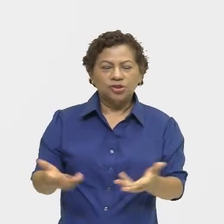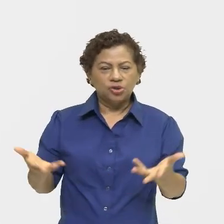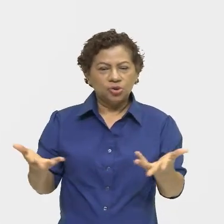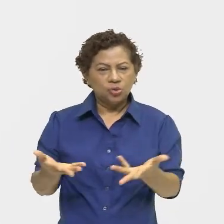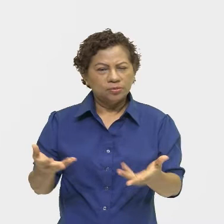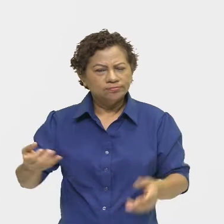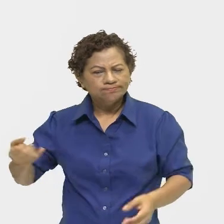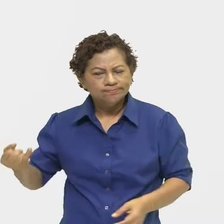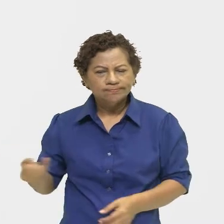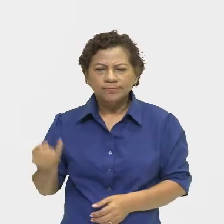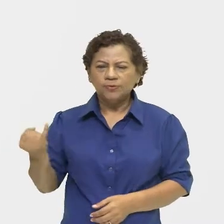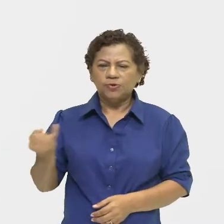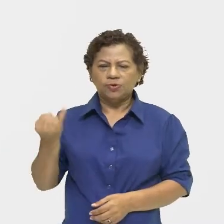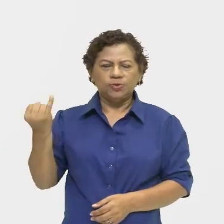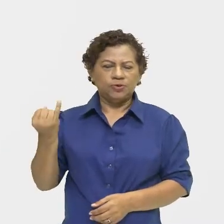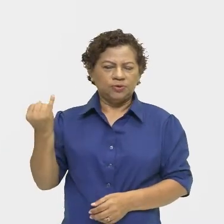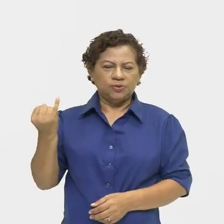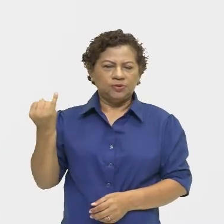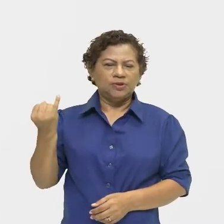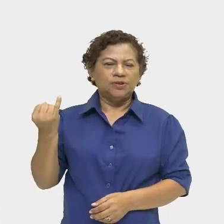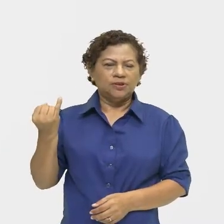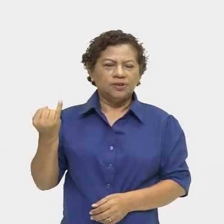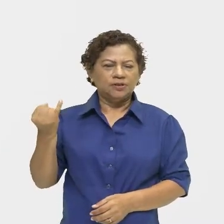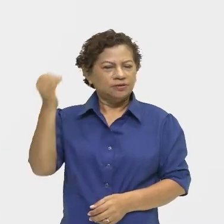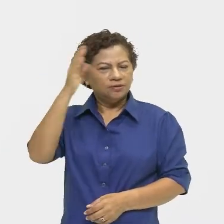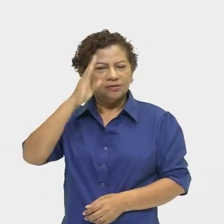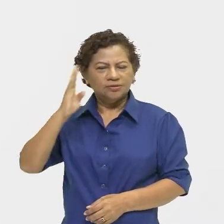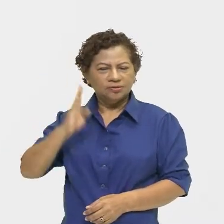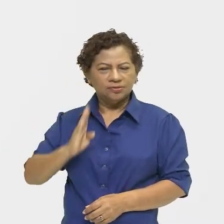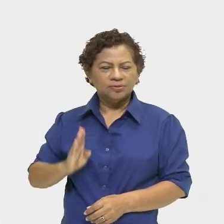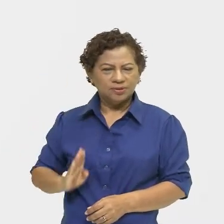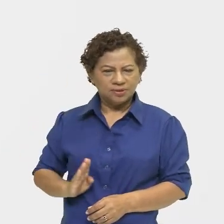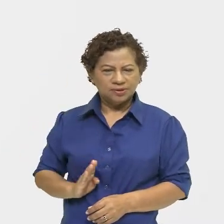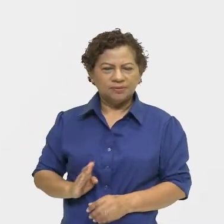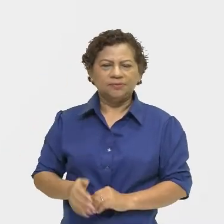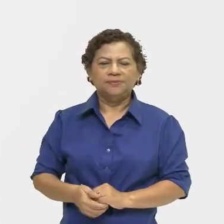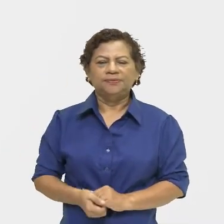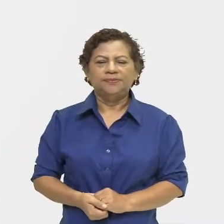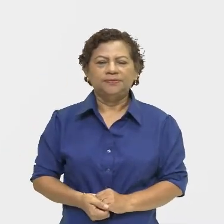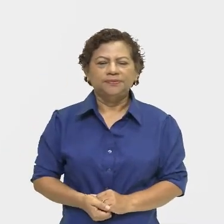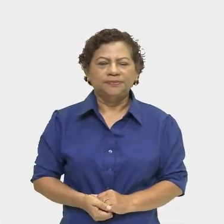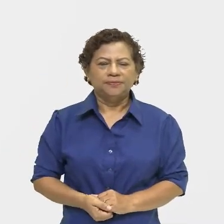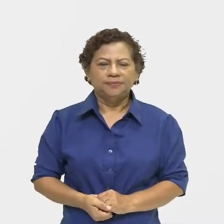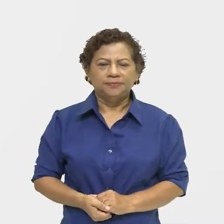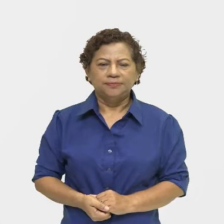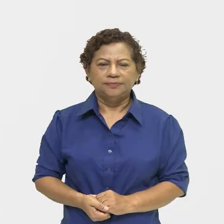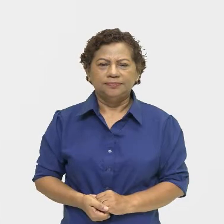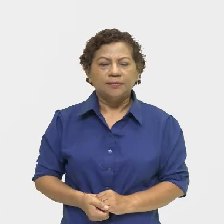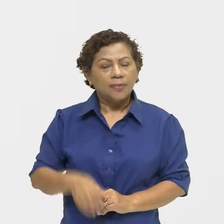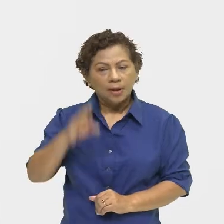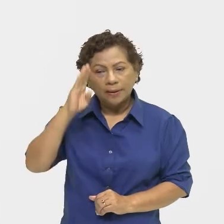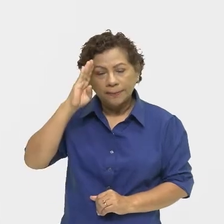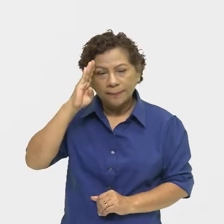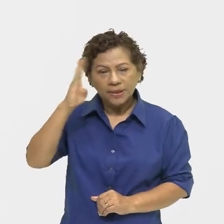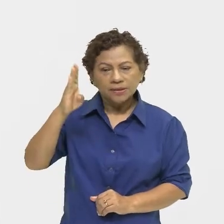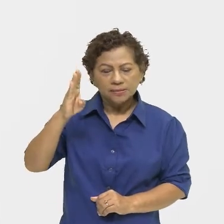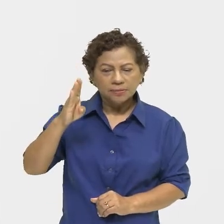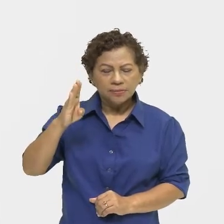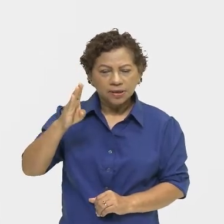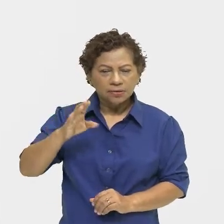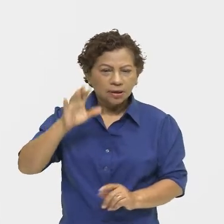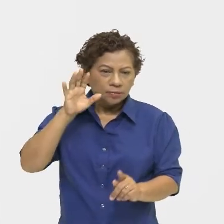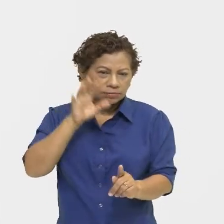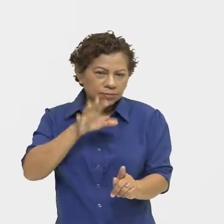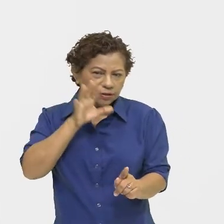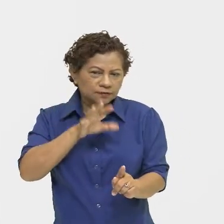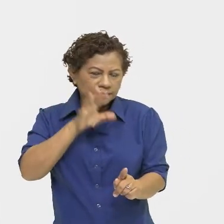do calendário nacional com muitas influências no dia a dia de todos os brasileiros. A principal influência da música